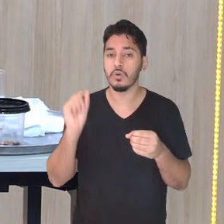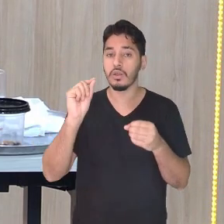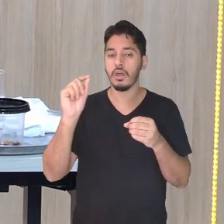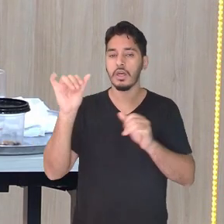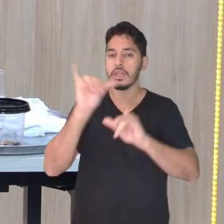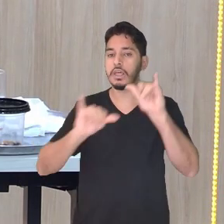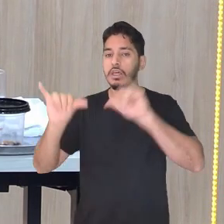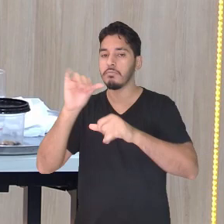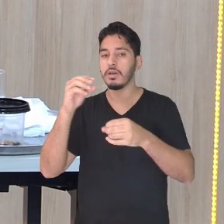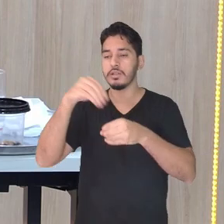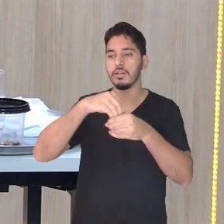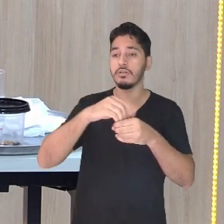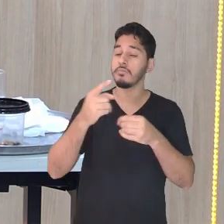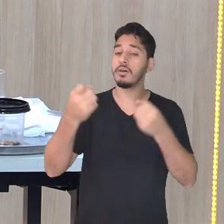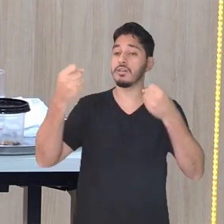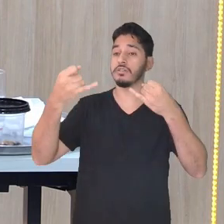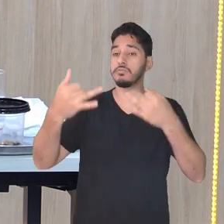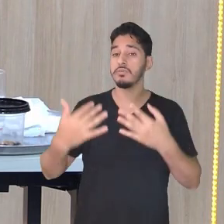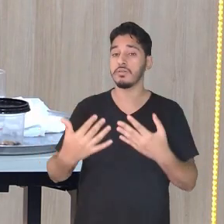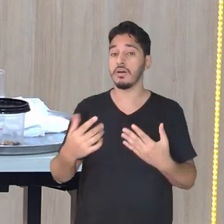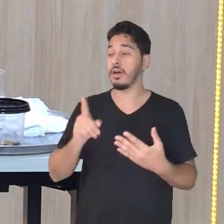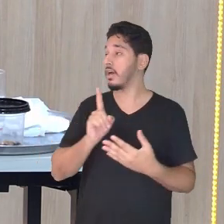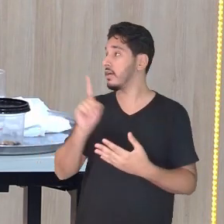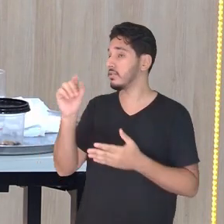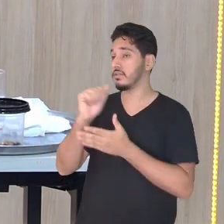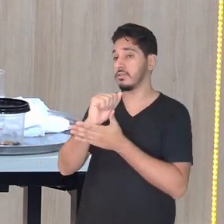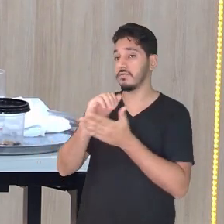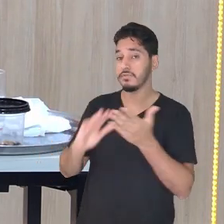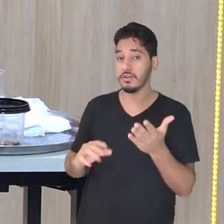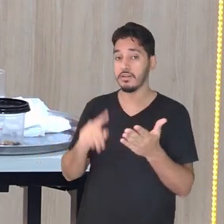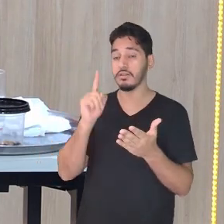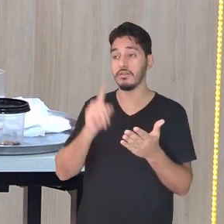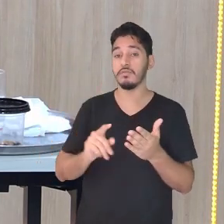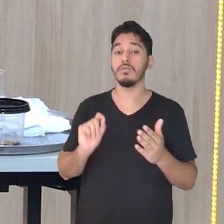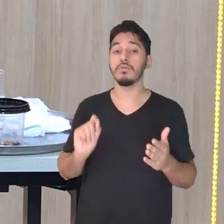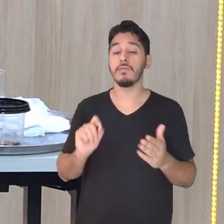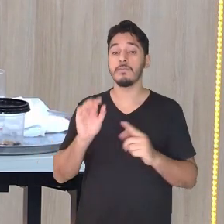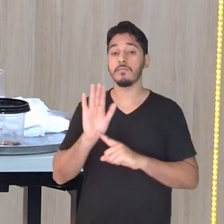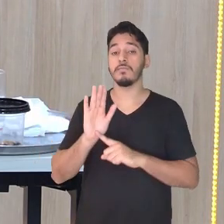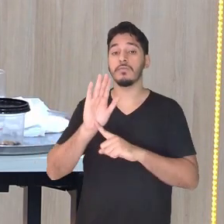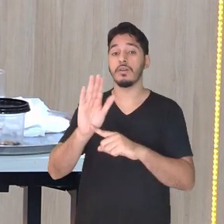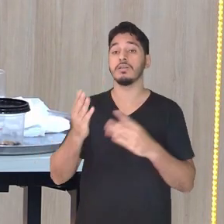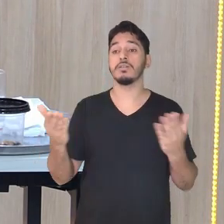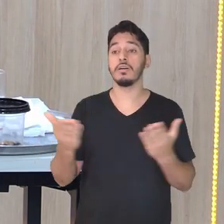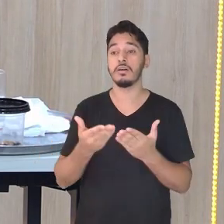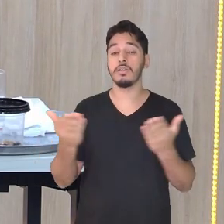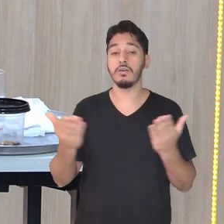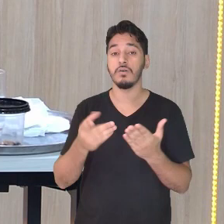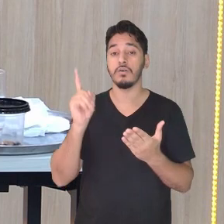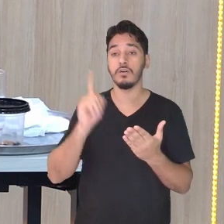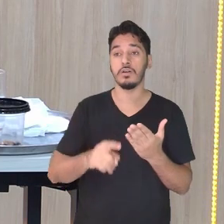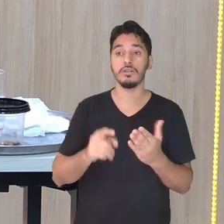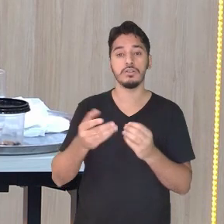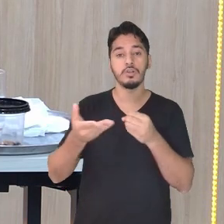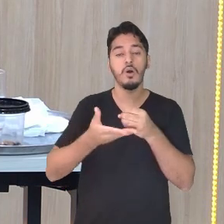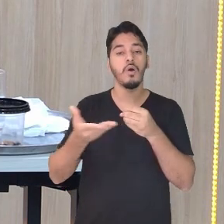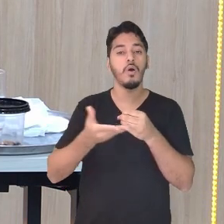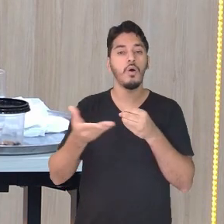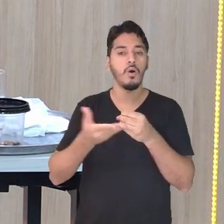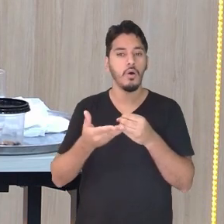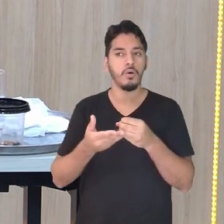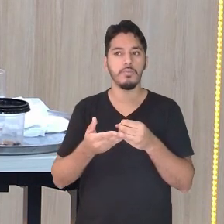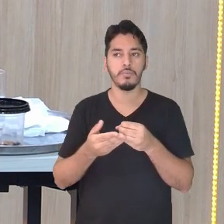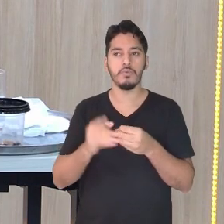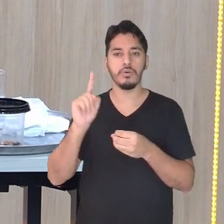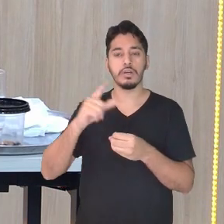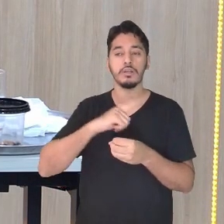copo. E para explicar essa tarefa, eu vou mostrar a vocês agora esse copo, né? Esse beck